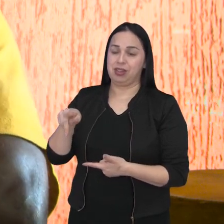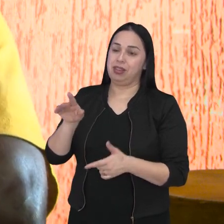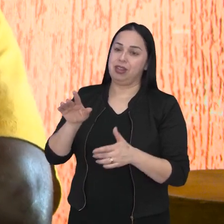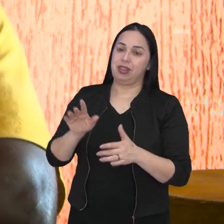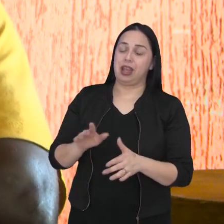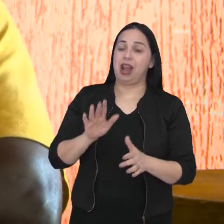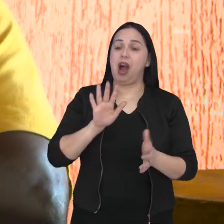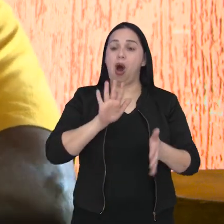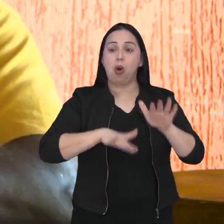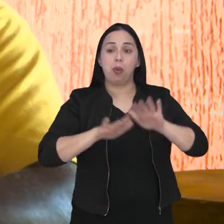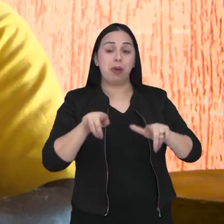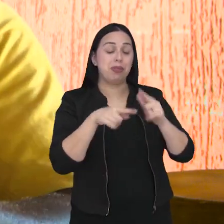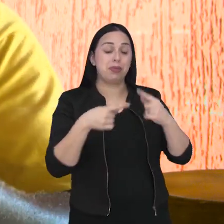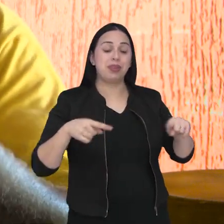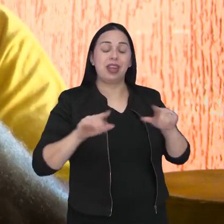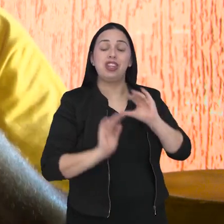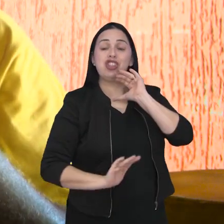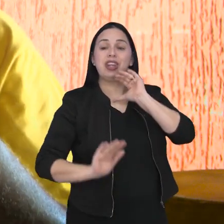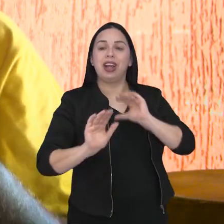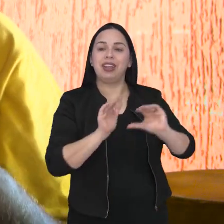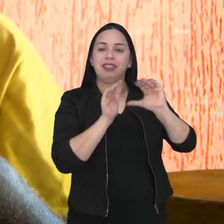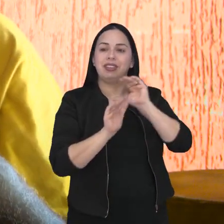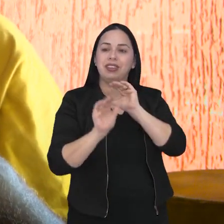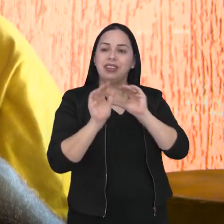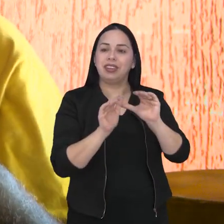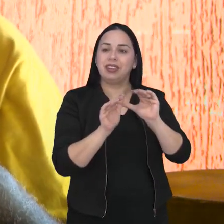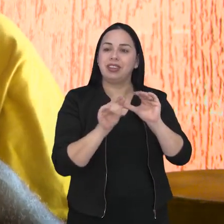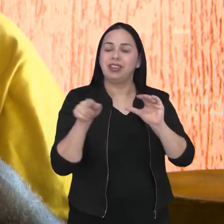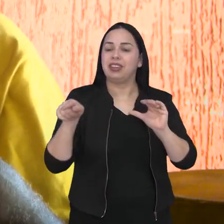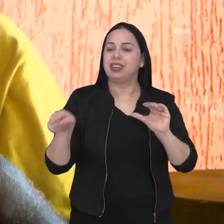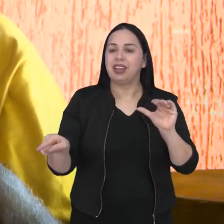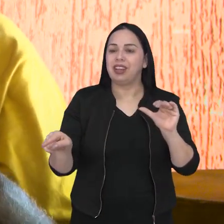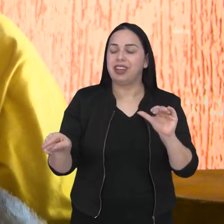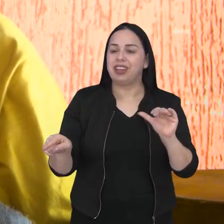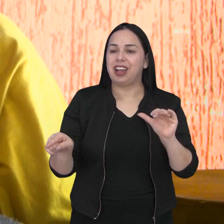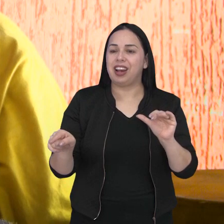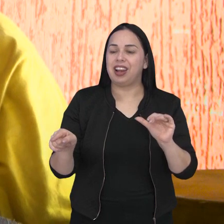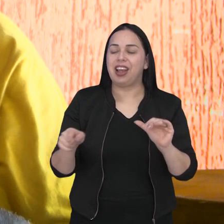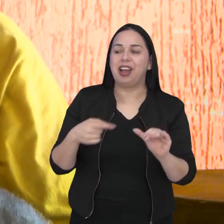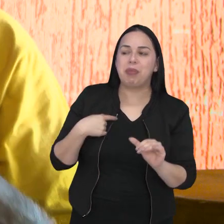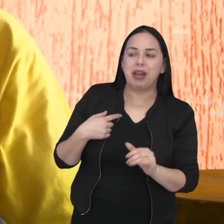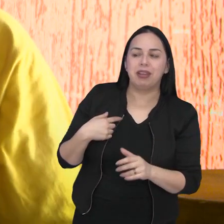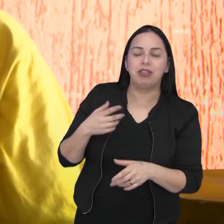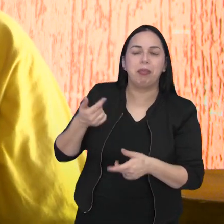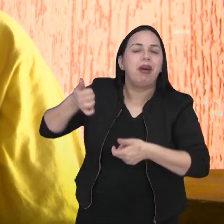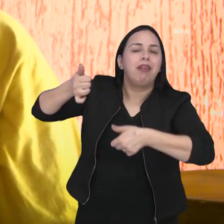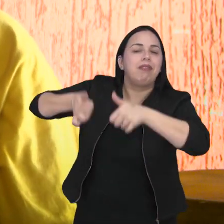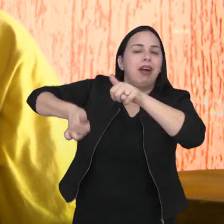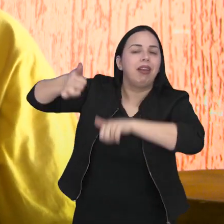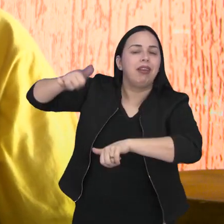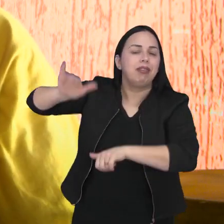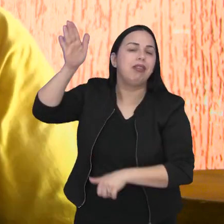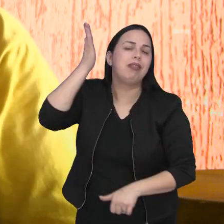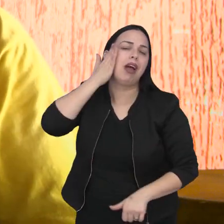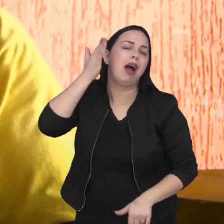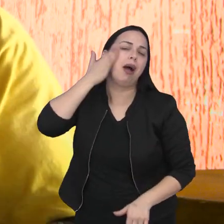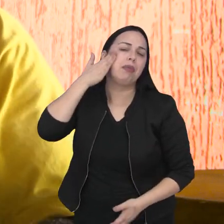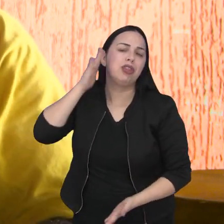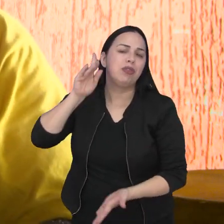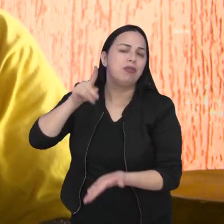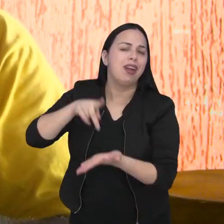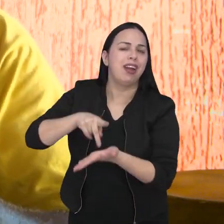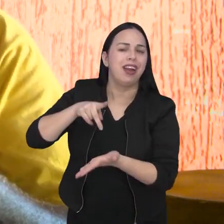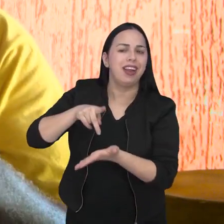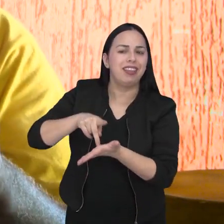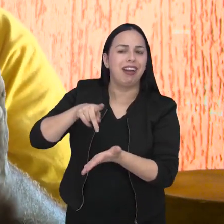já é mestre, né? Aí tem uns certos pontos que a gente canta, que a gente canta para a pessoa, é mais para ver se